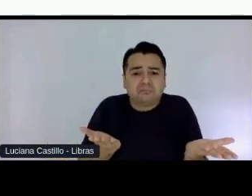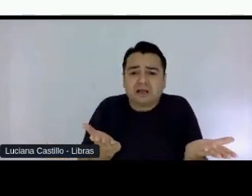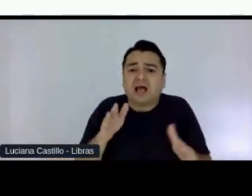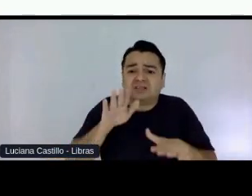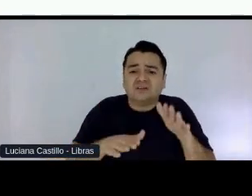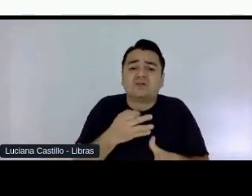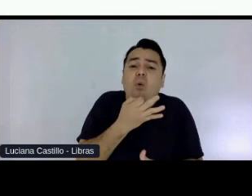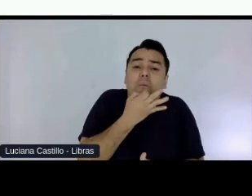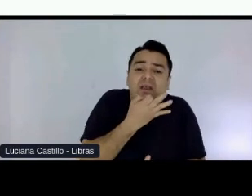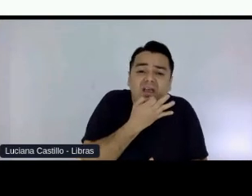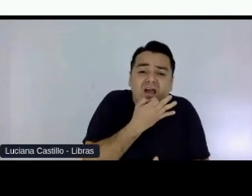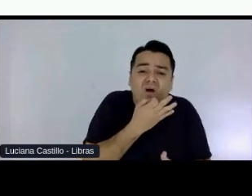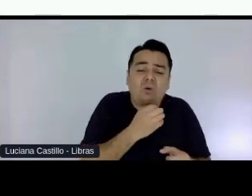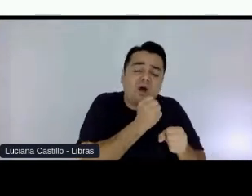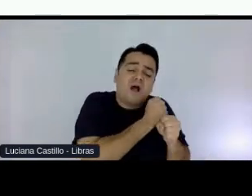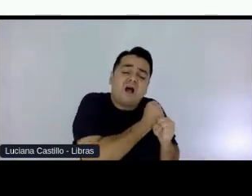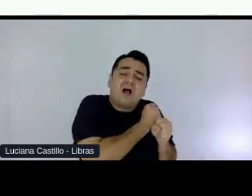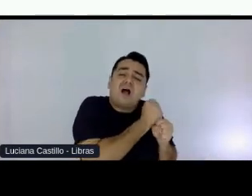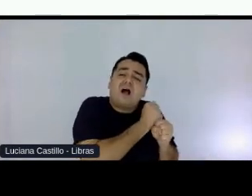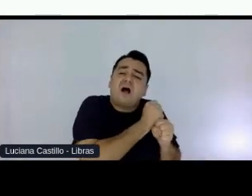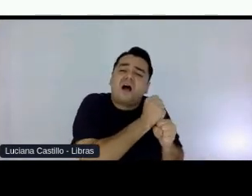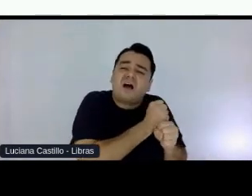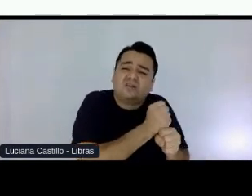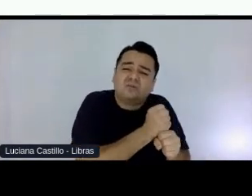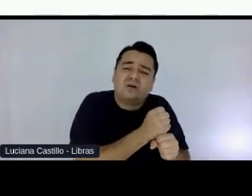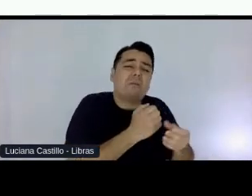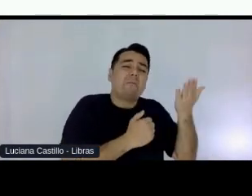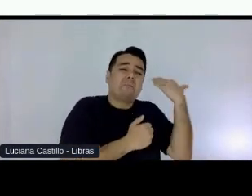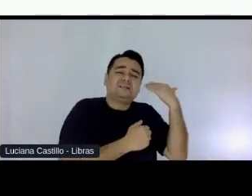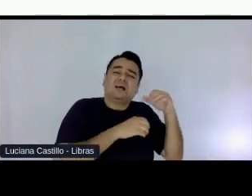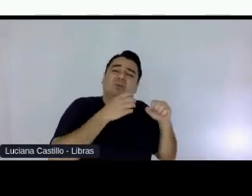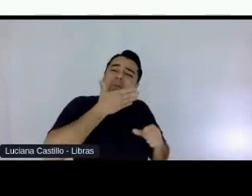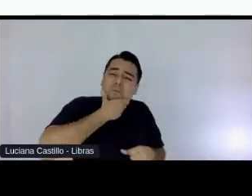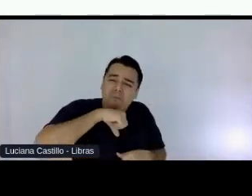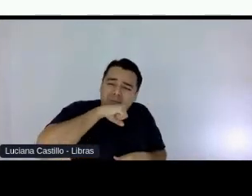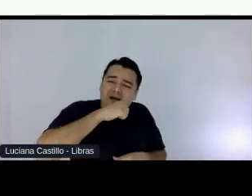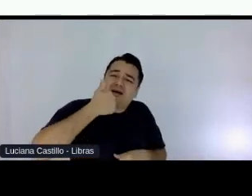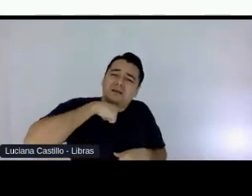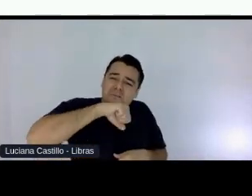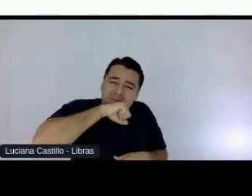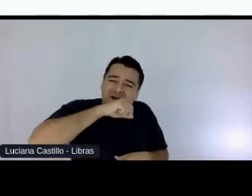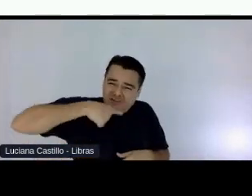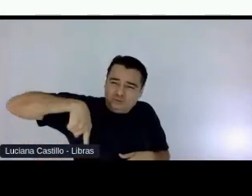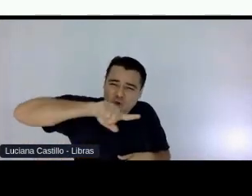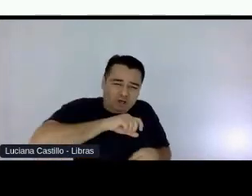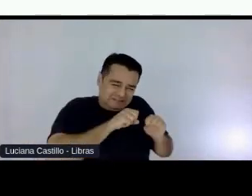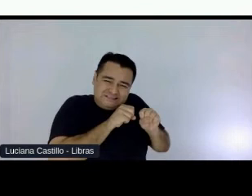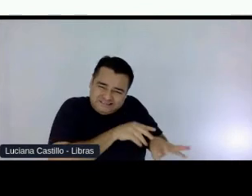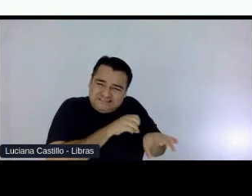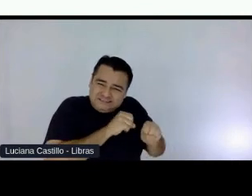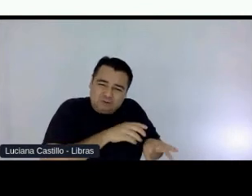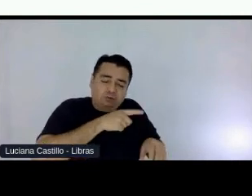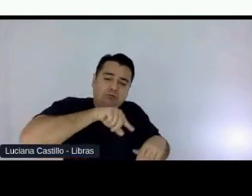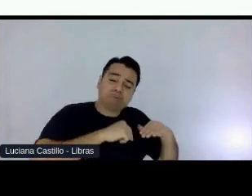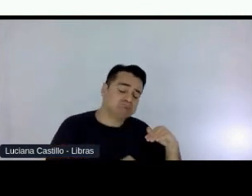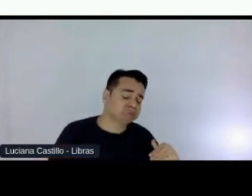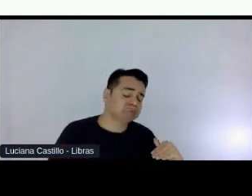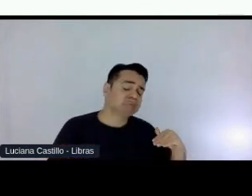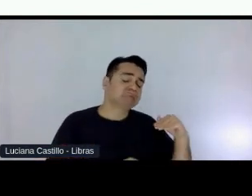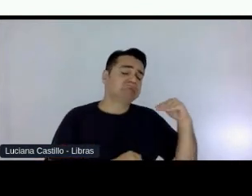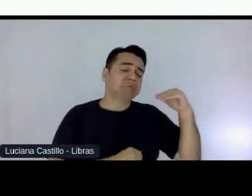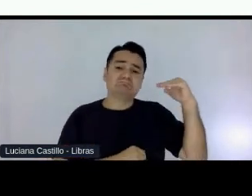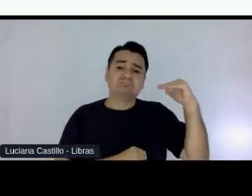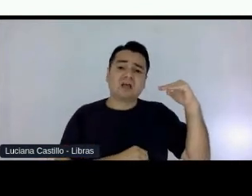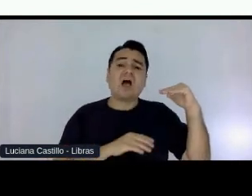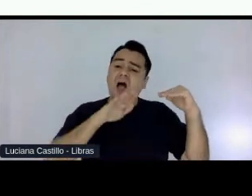são vários, eles estão relacionados à nossa estrutura, à nossa criação, nossa bagagem de vida, e às vezes nós fazemos